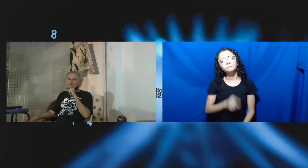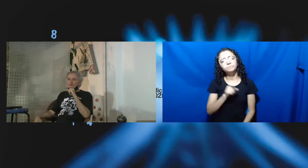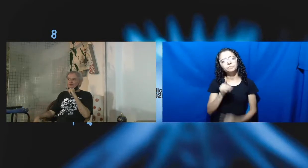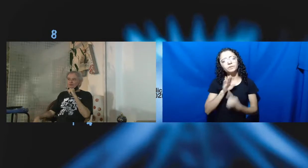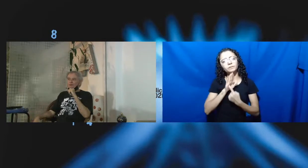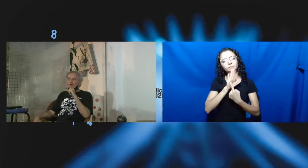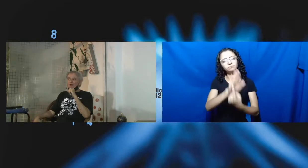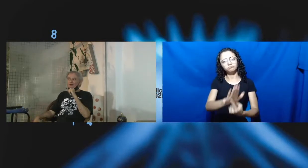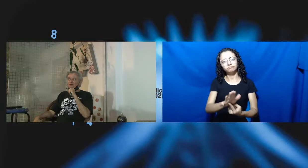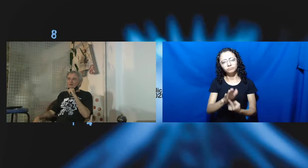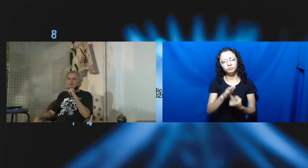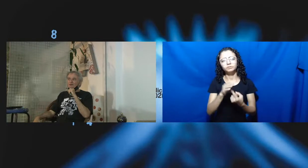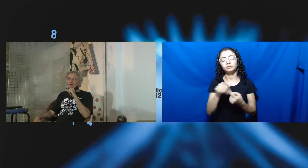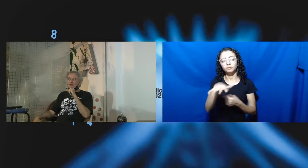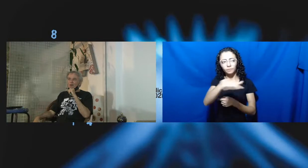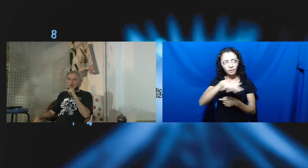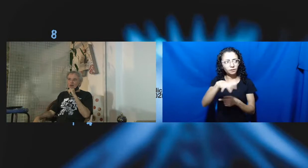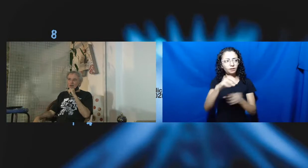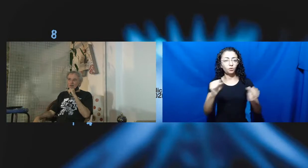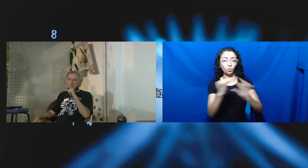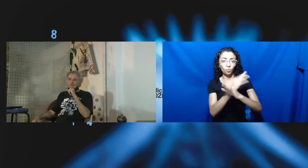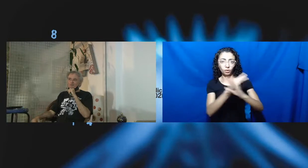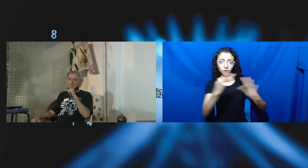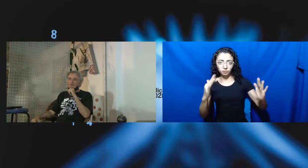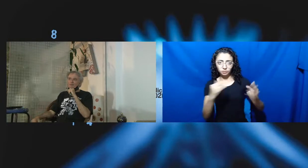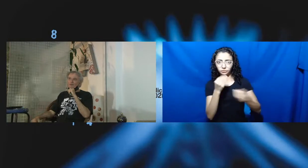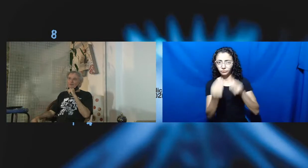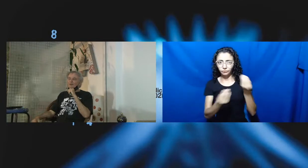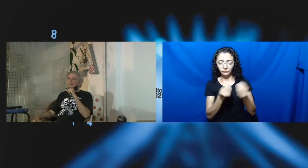urbano. Vamos lá, Luiz Alfonso Guimarães.